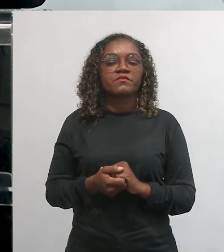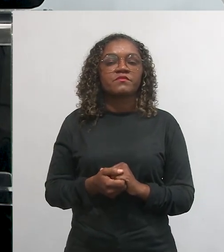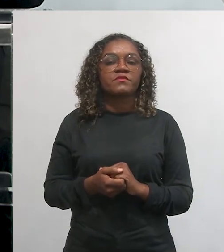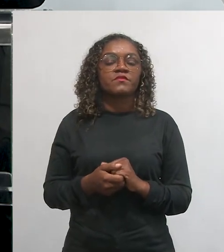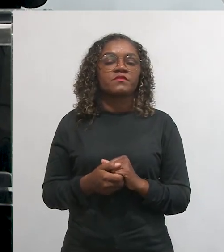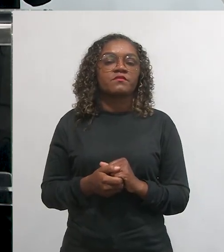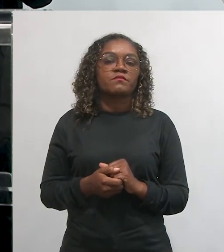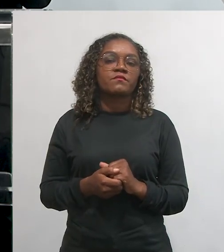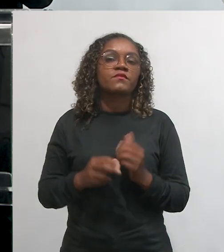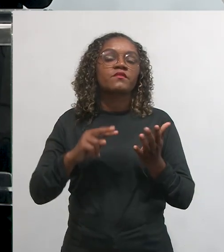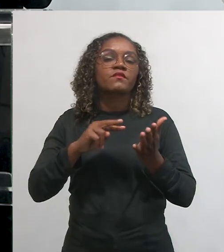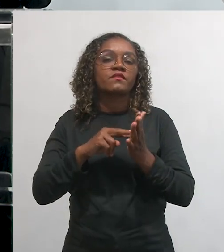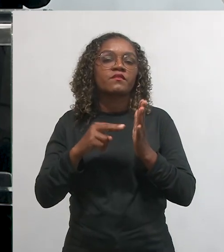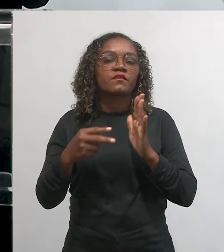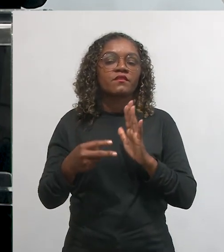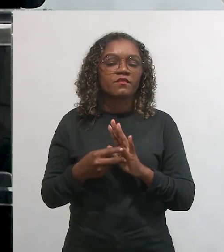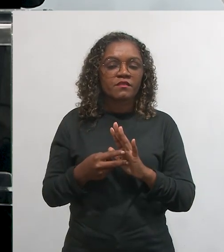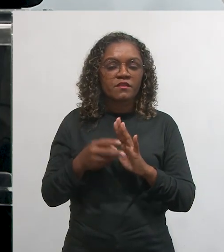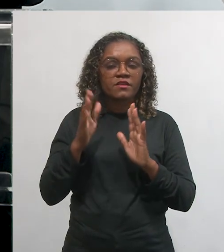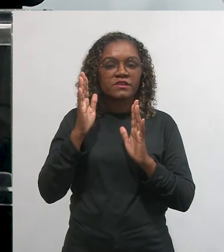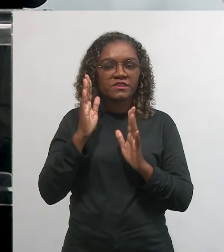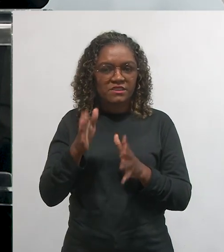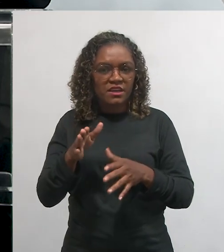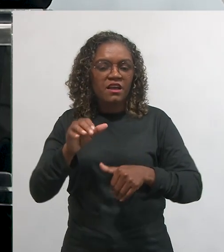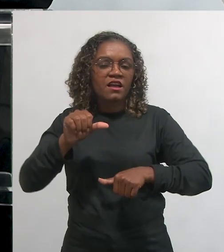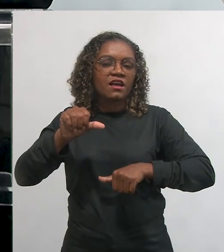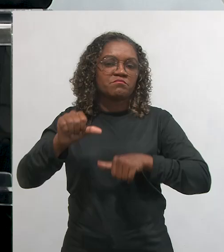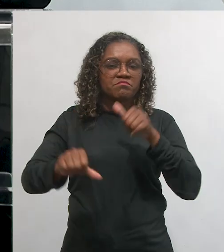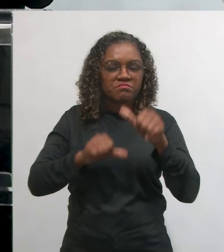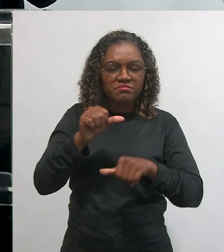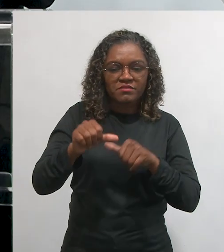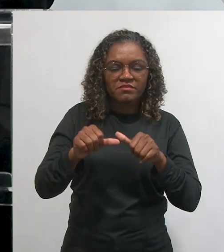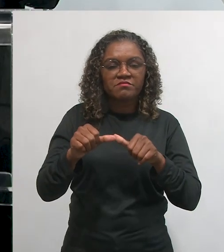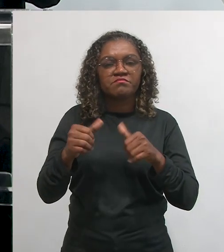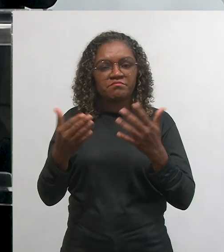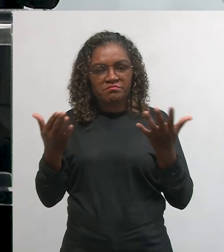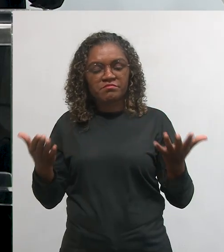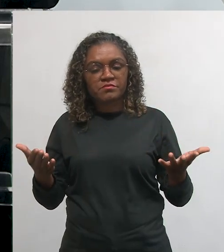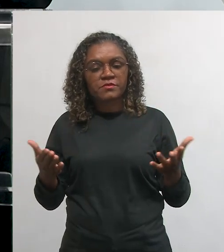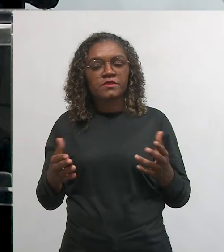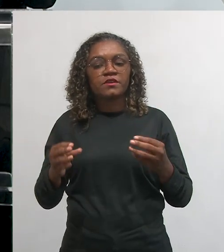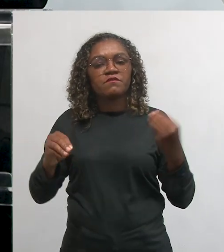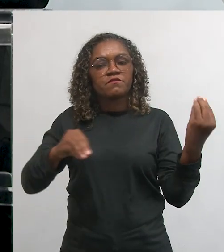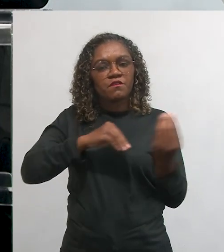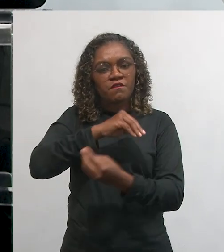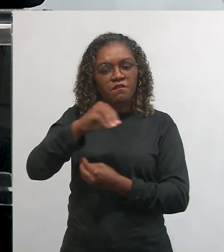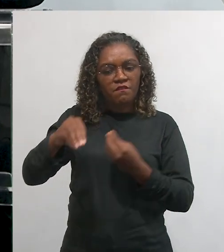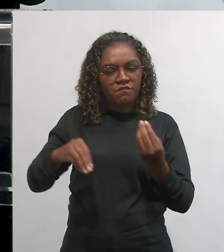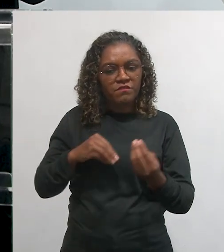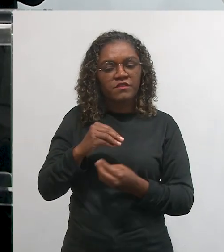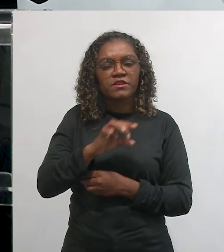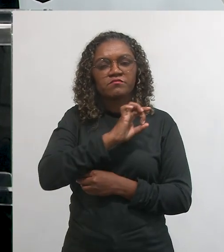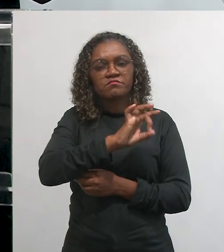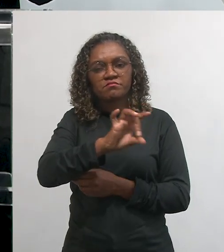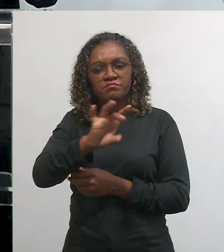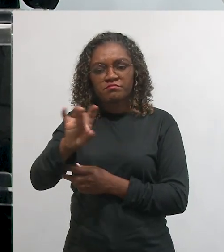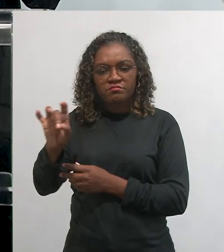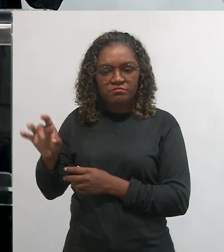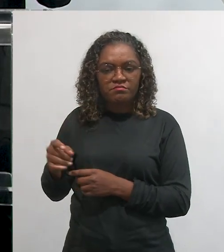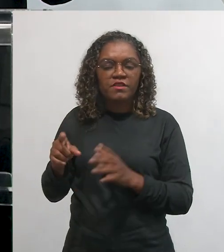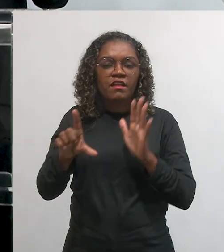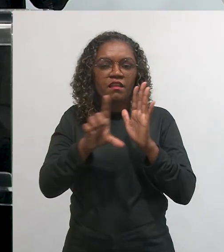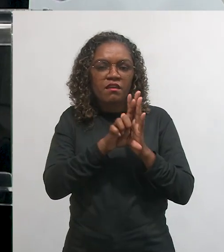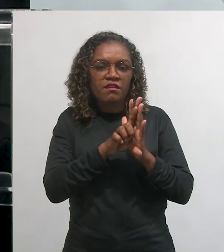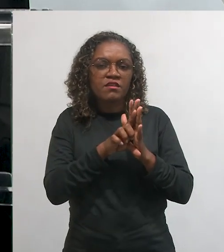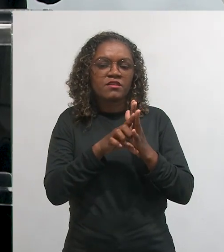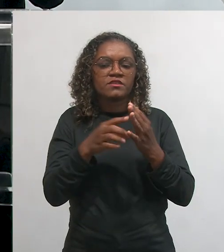do justnaturalismo da fora começam a se despontar, que não tem esse compromisso de pacto, né? Que envolve as